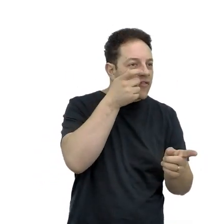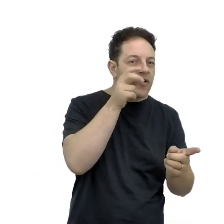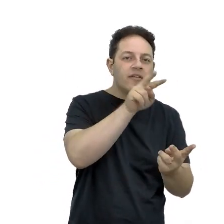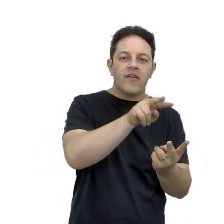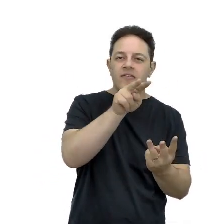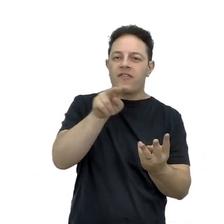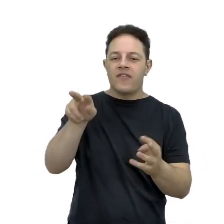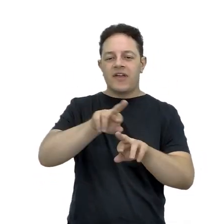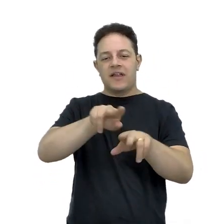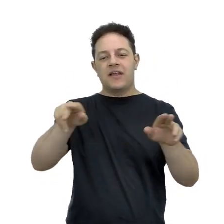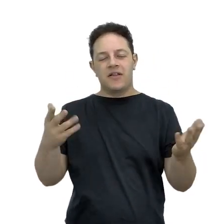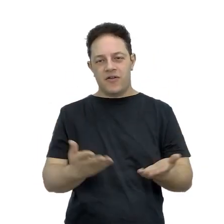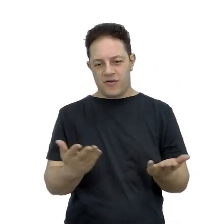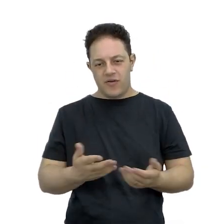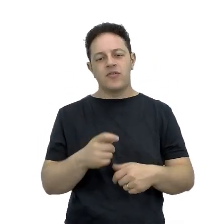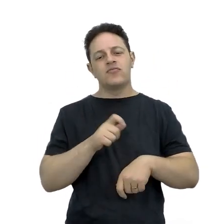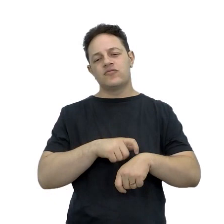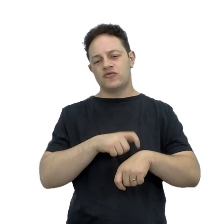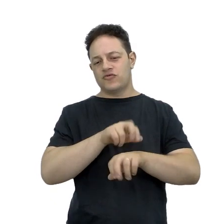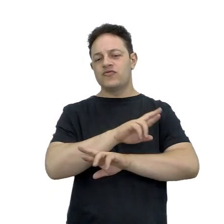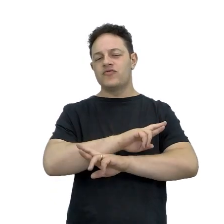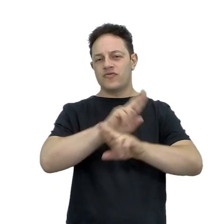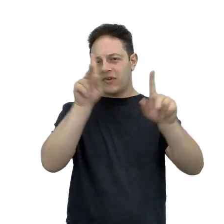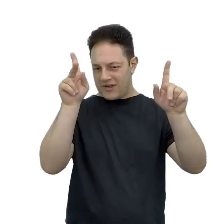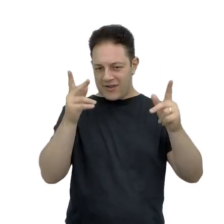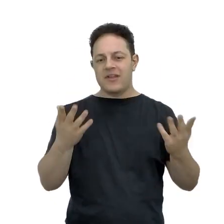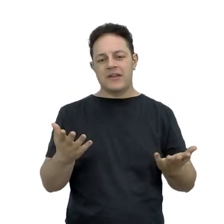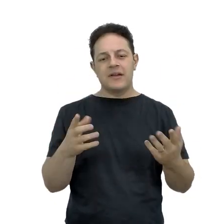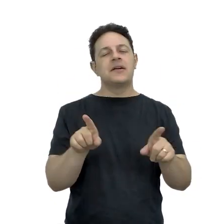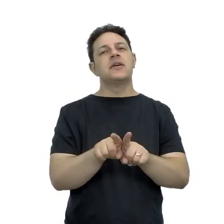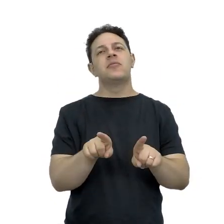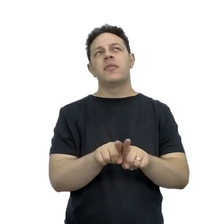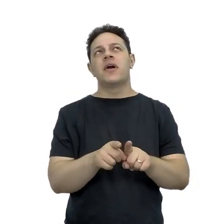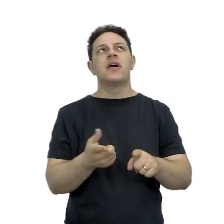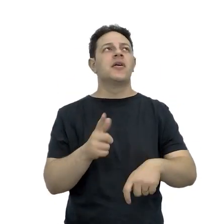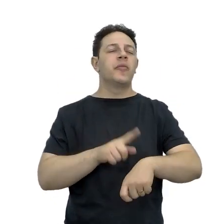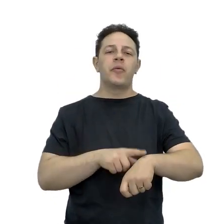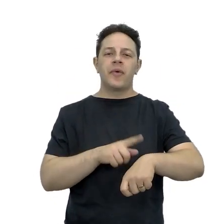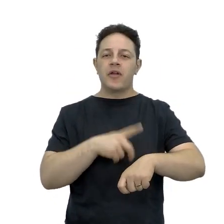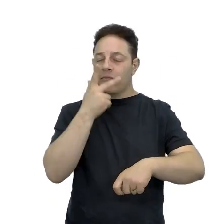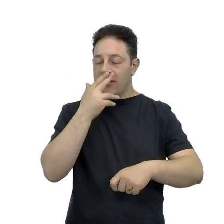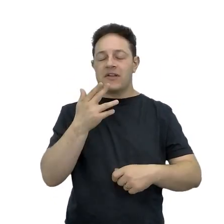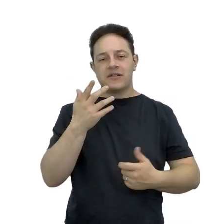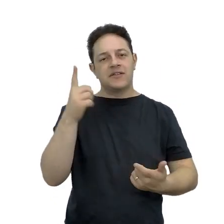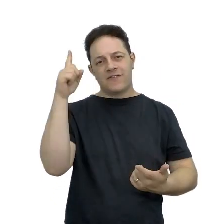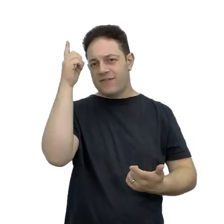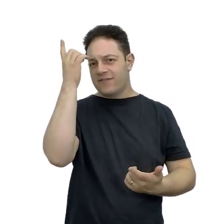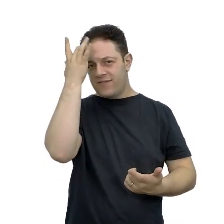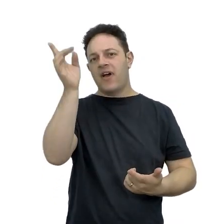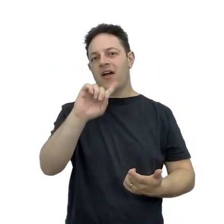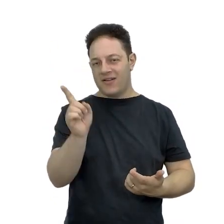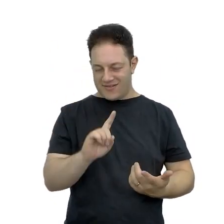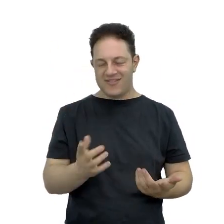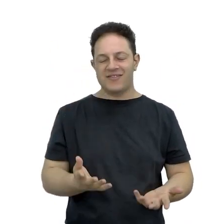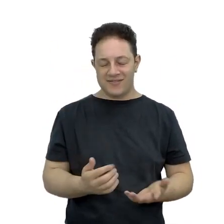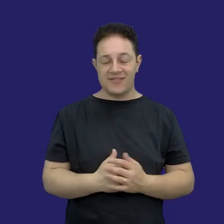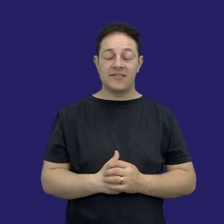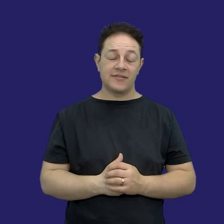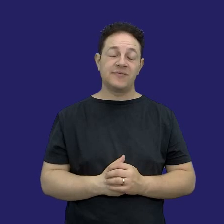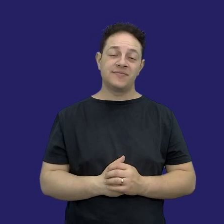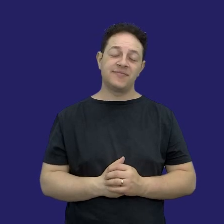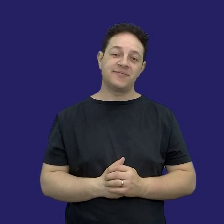neste momento tão diferente, tão desafiador. Então,